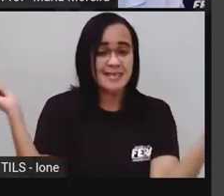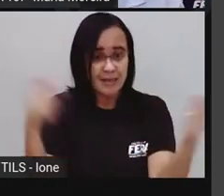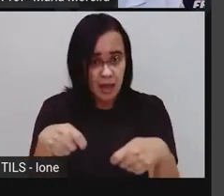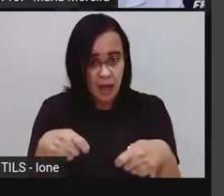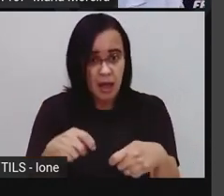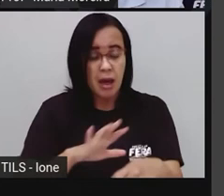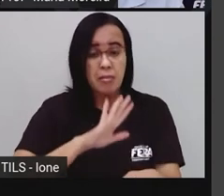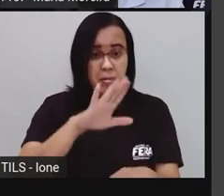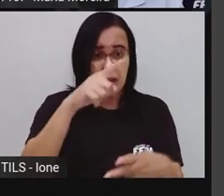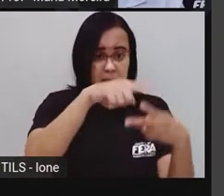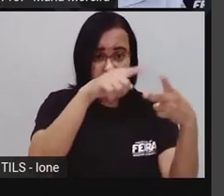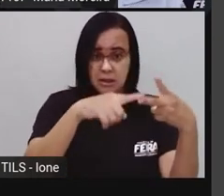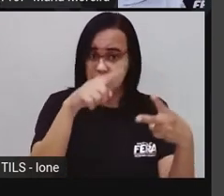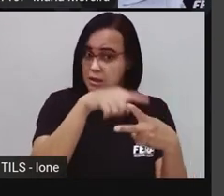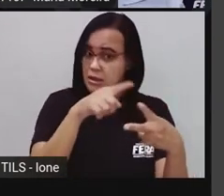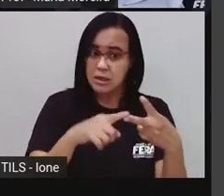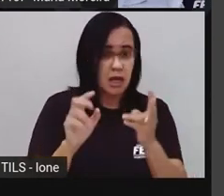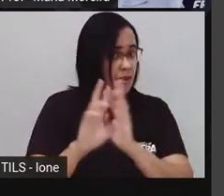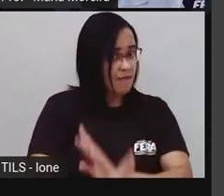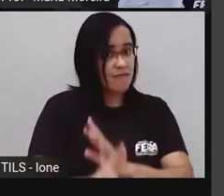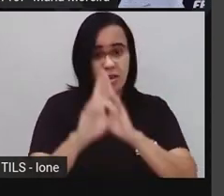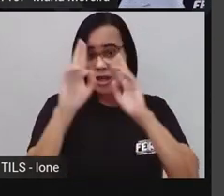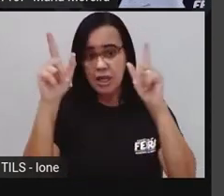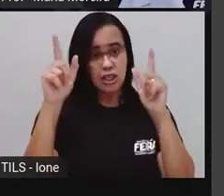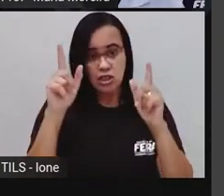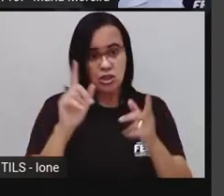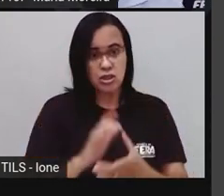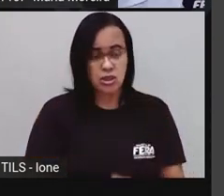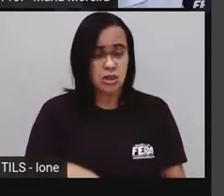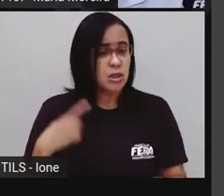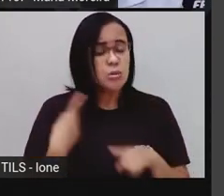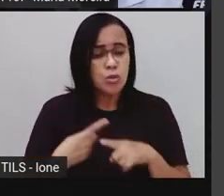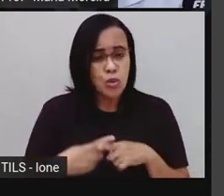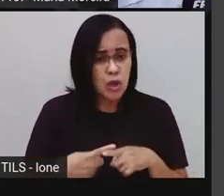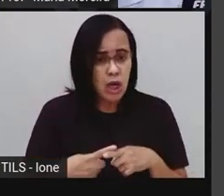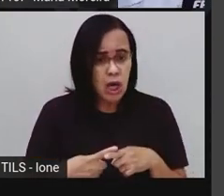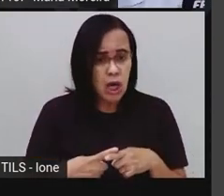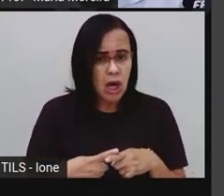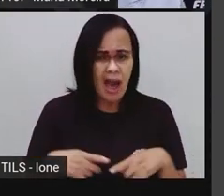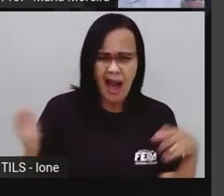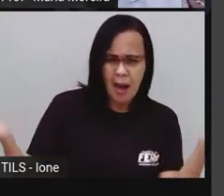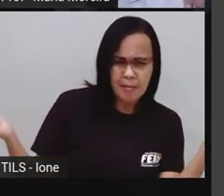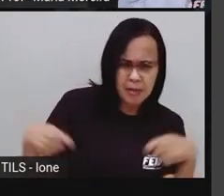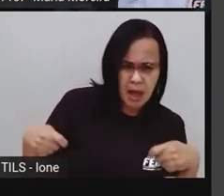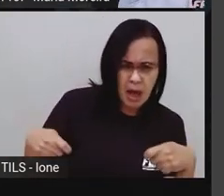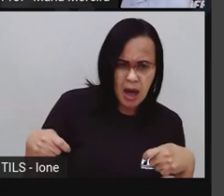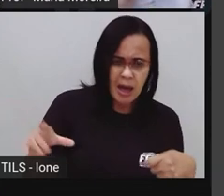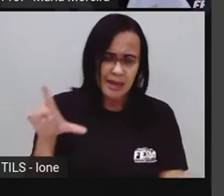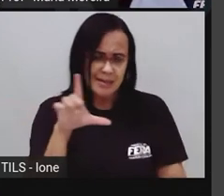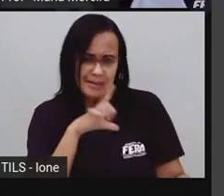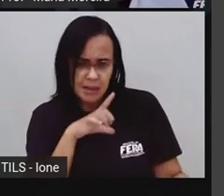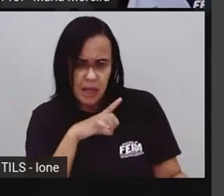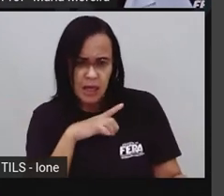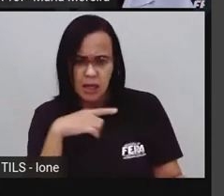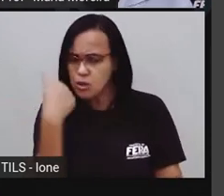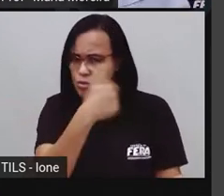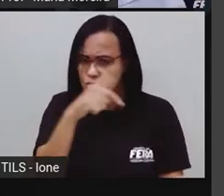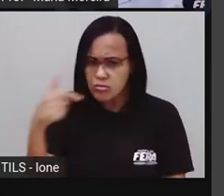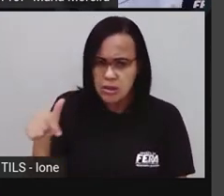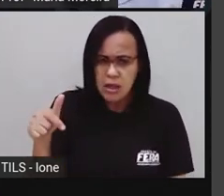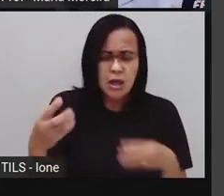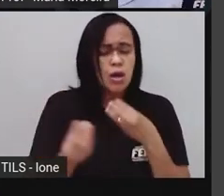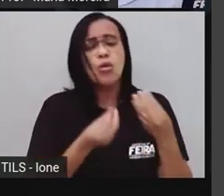duas situações problemas aí eu tinha o que hipóteses que são que possibilidades possa sei que de